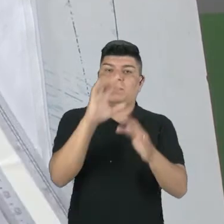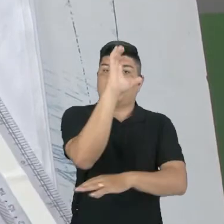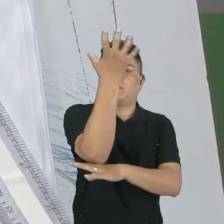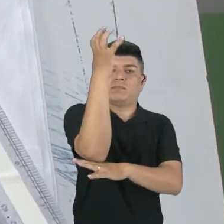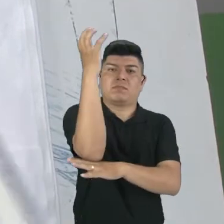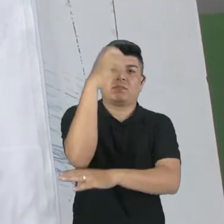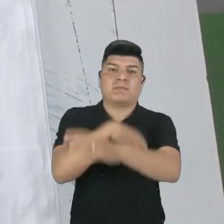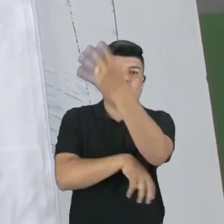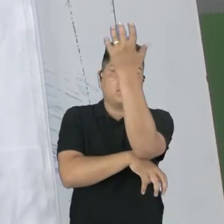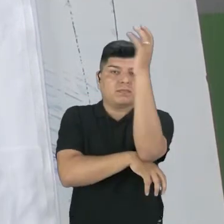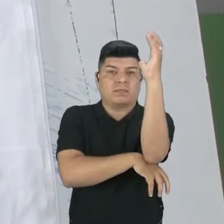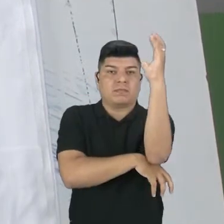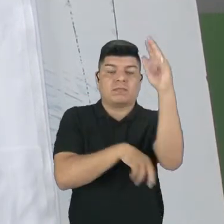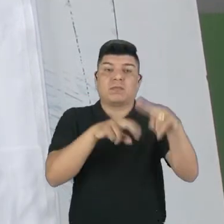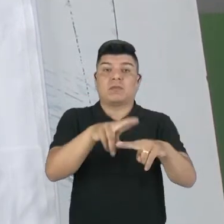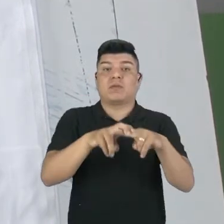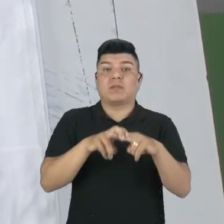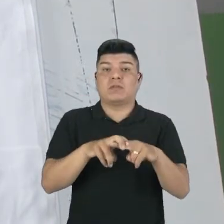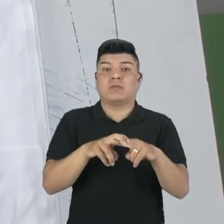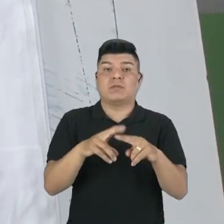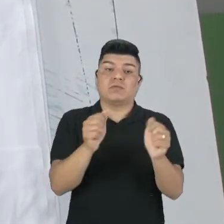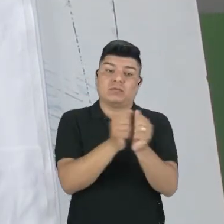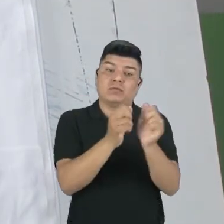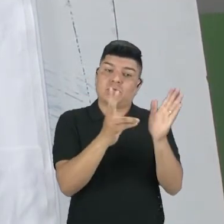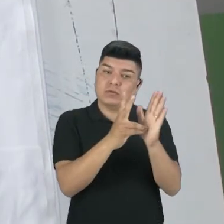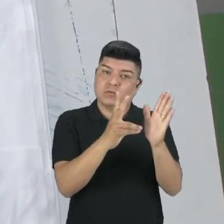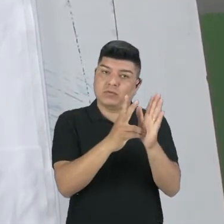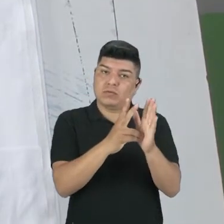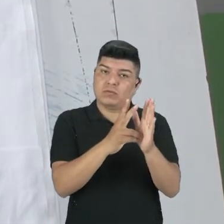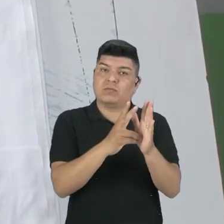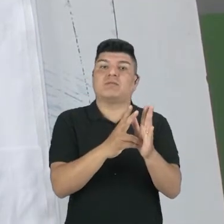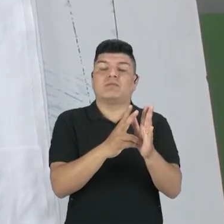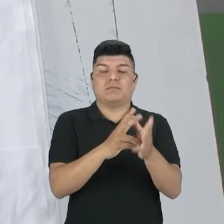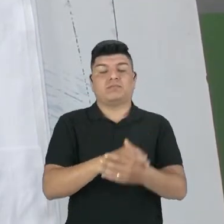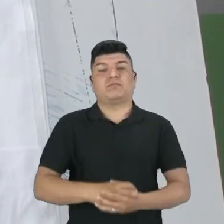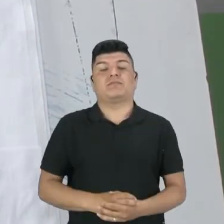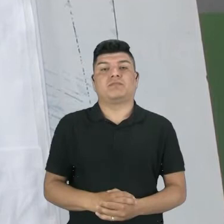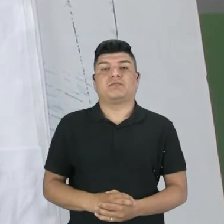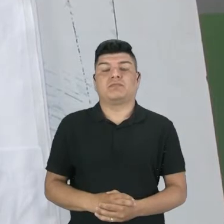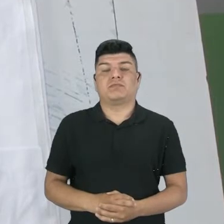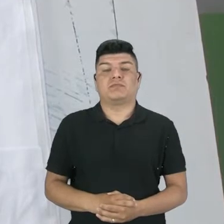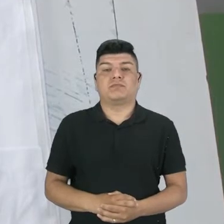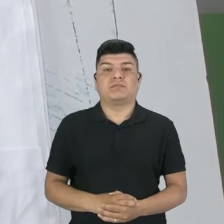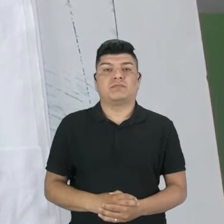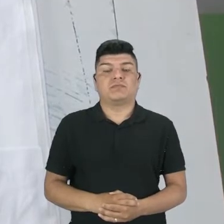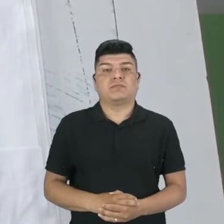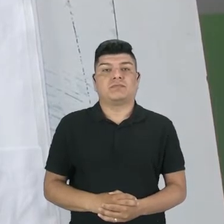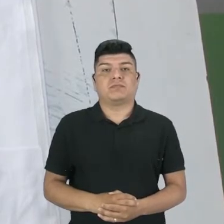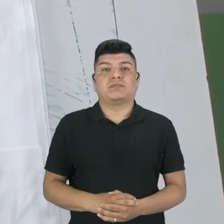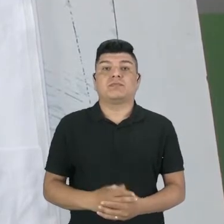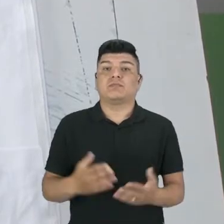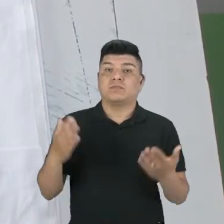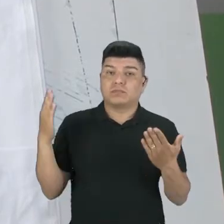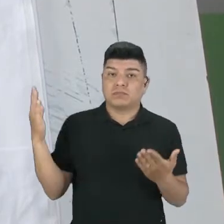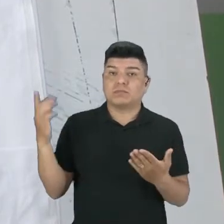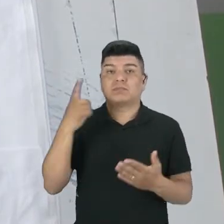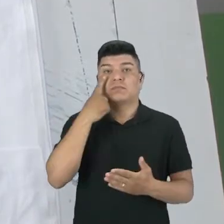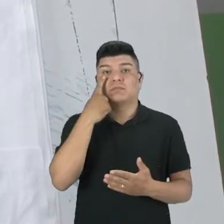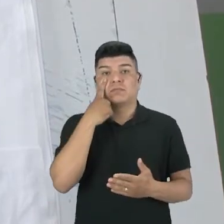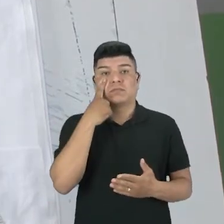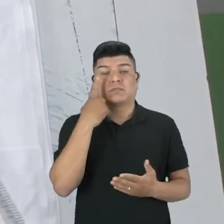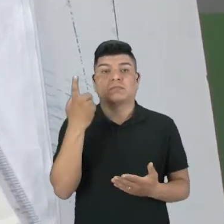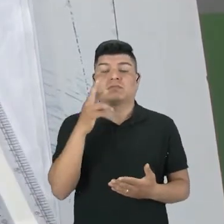natureza, assim como os índios. Não é diferente dos indígenas, né? Os quilombos. Diante disso, observe a